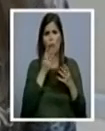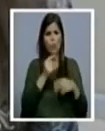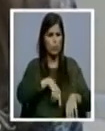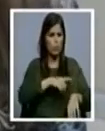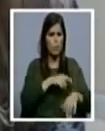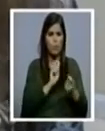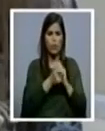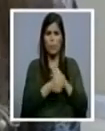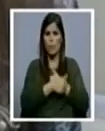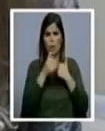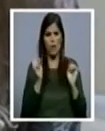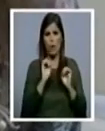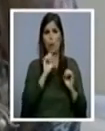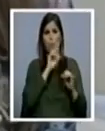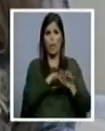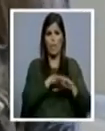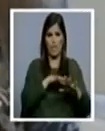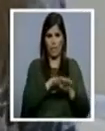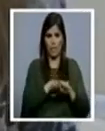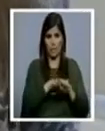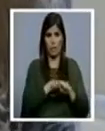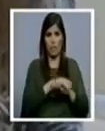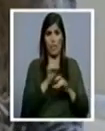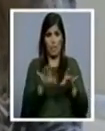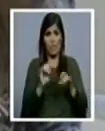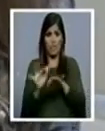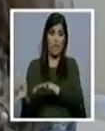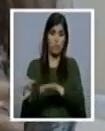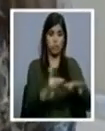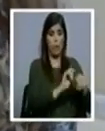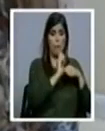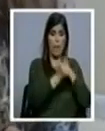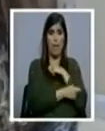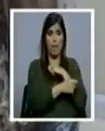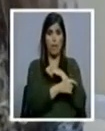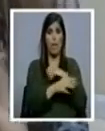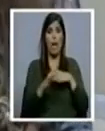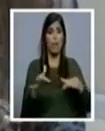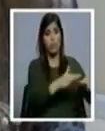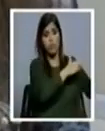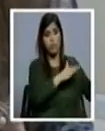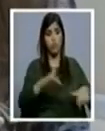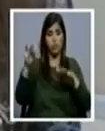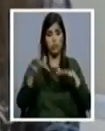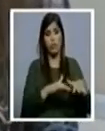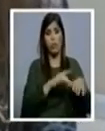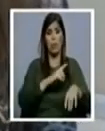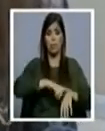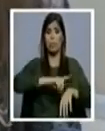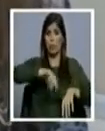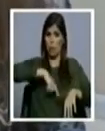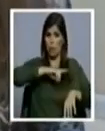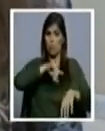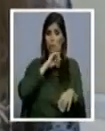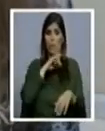a sua qualidade. Portanto, podemos pôr redes que impedem que a casca de banana avance, mas que a água entra e saia, e se calhar ao fim de algum tempo